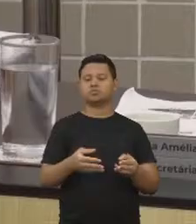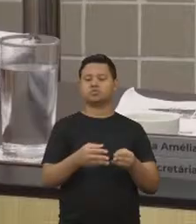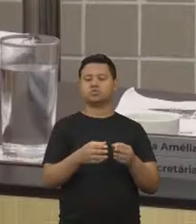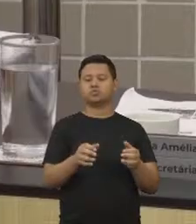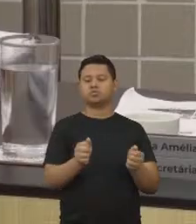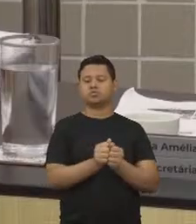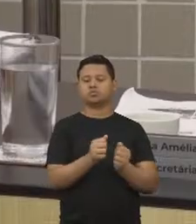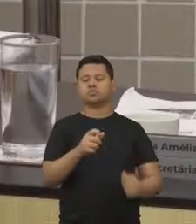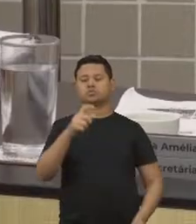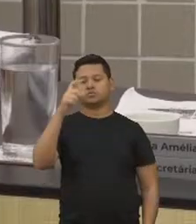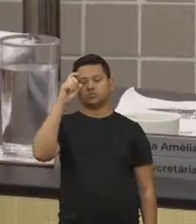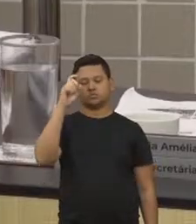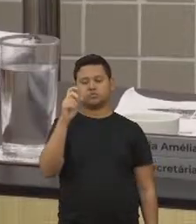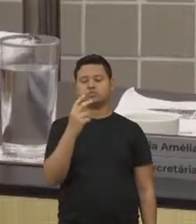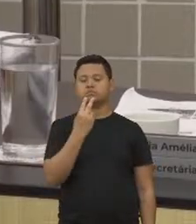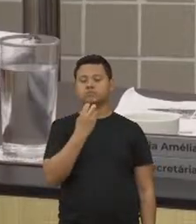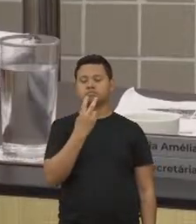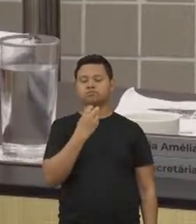e Valmir do Parque Meia Lua.